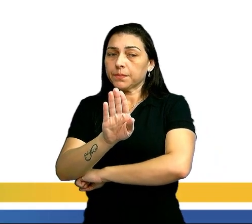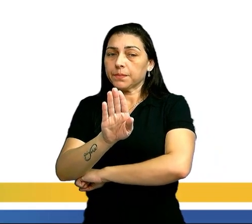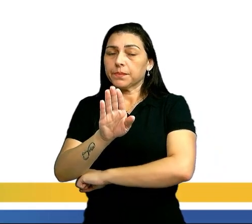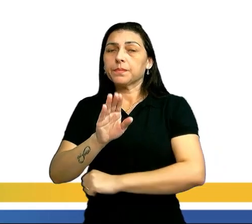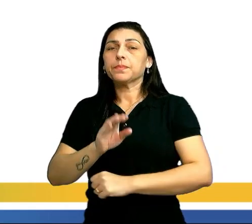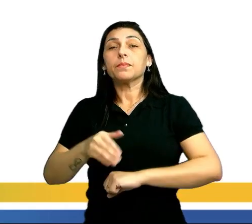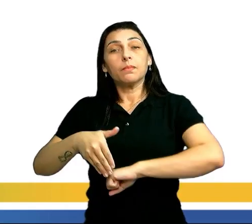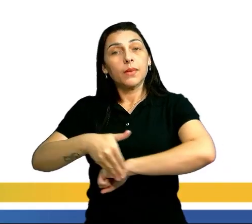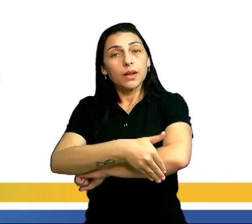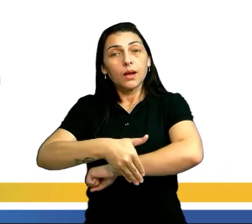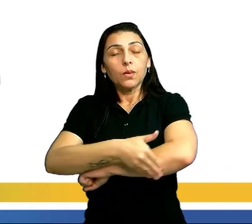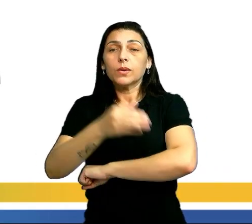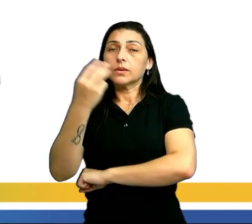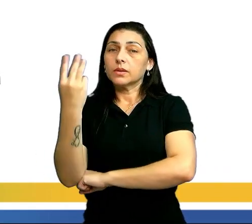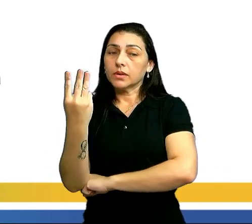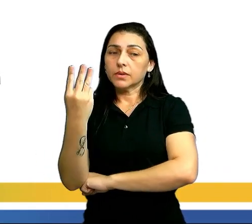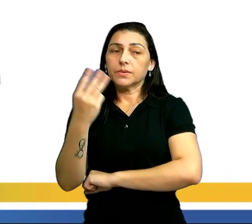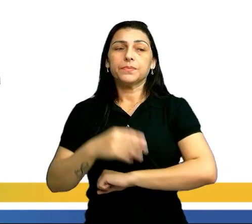Rua 3.